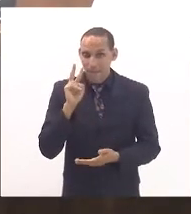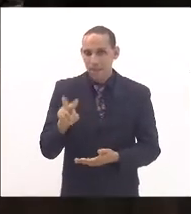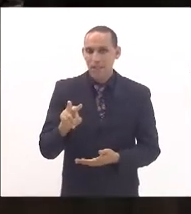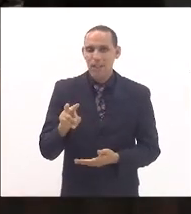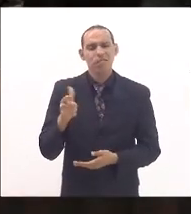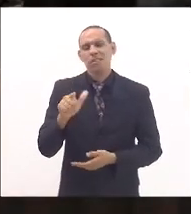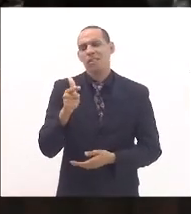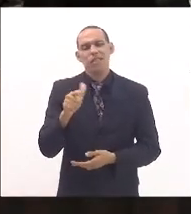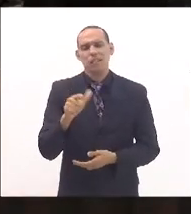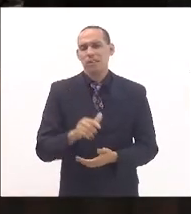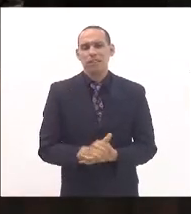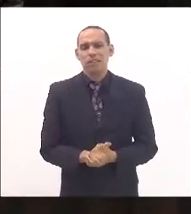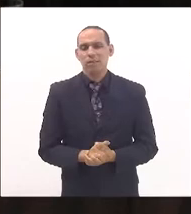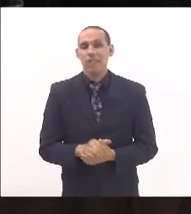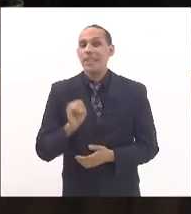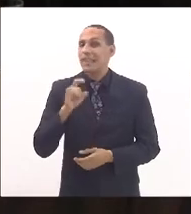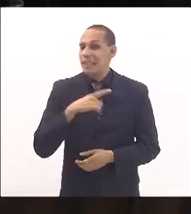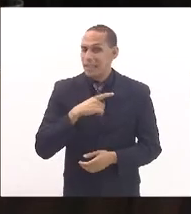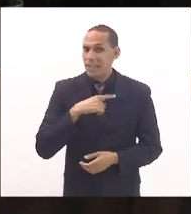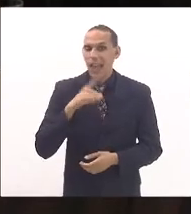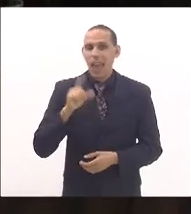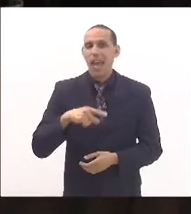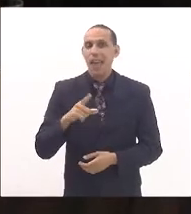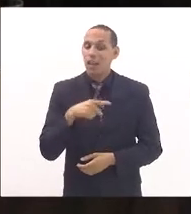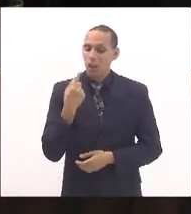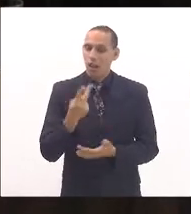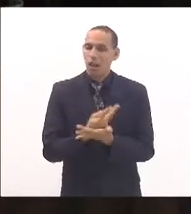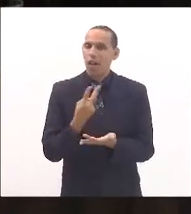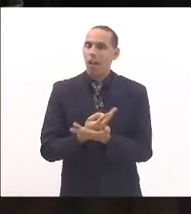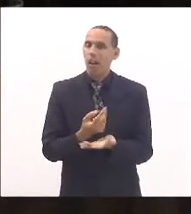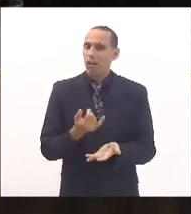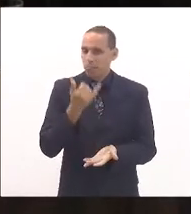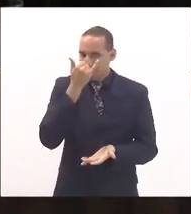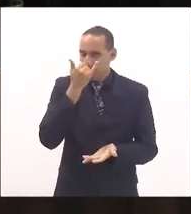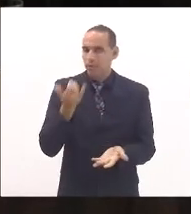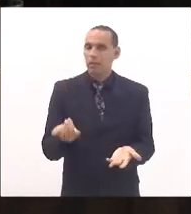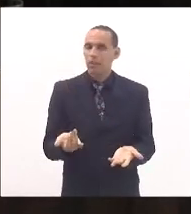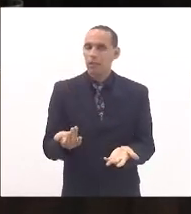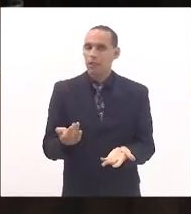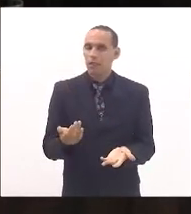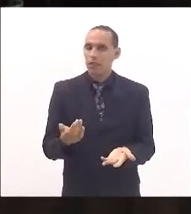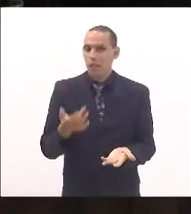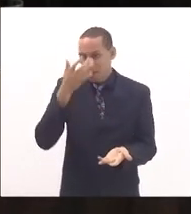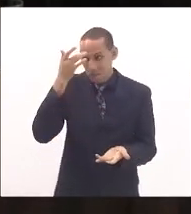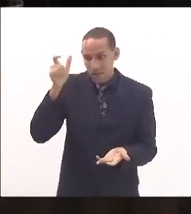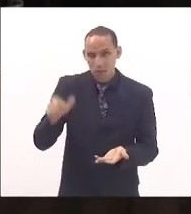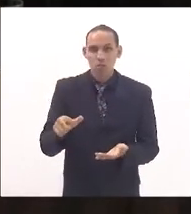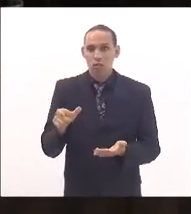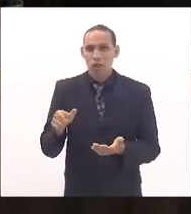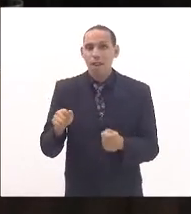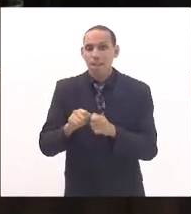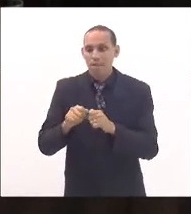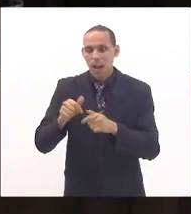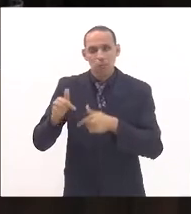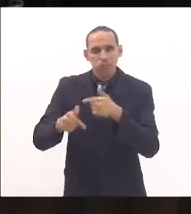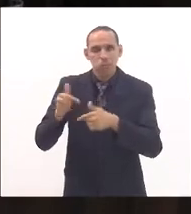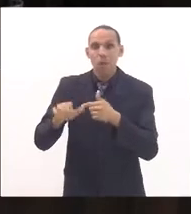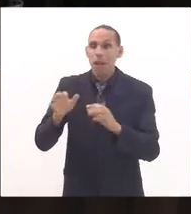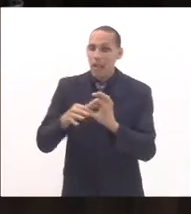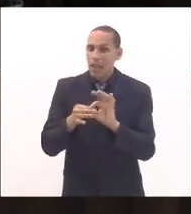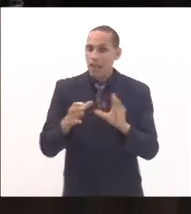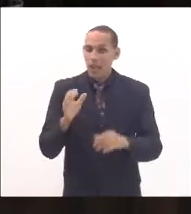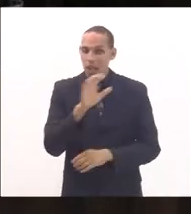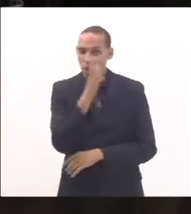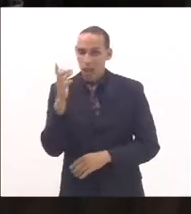tem caso, não. Se tiver caso, aí é omissão nossa. Se tiver caso... que o sujeito está funcionando sem licença ambiental, aí é